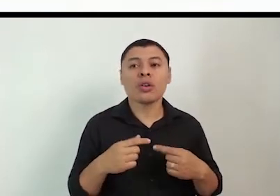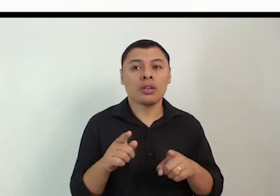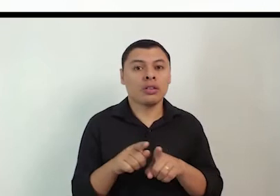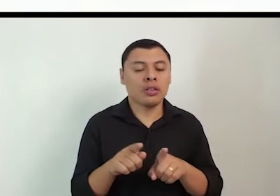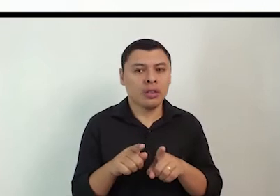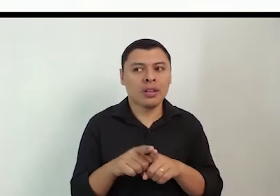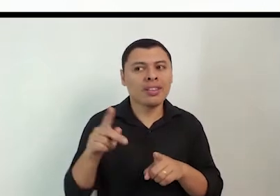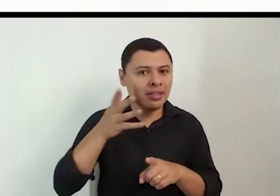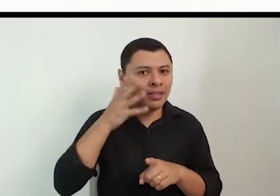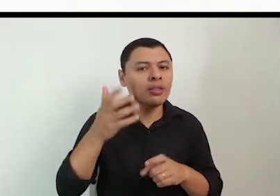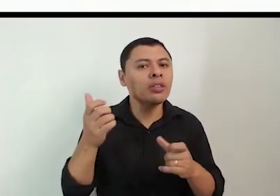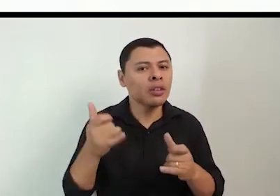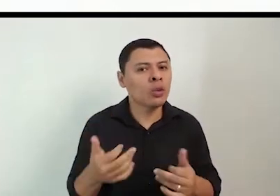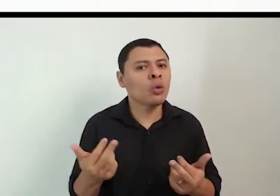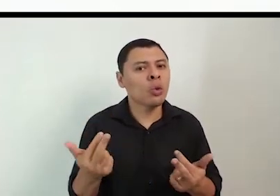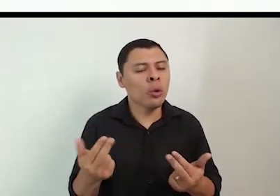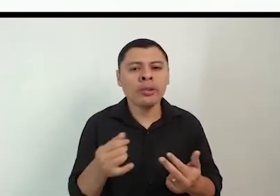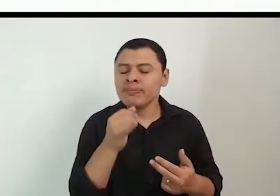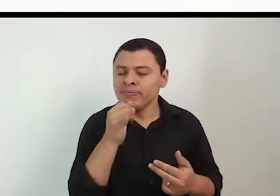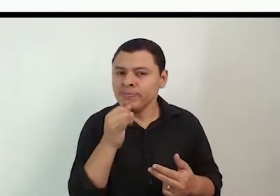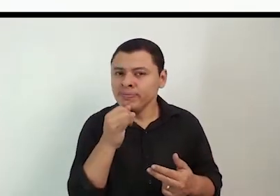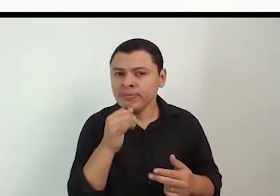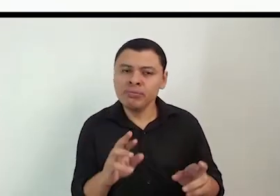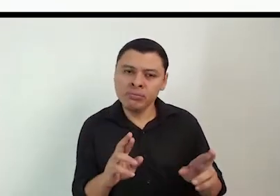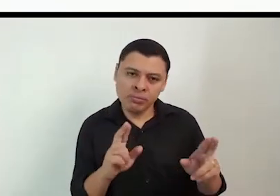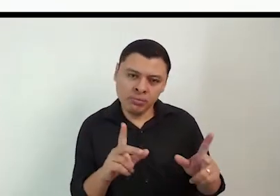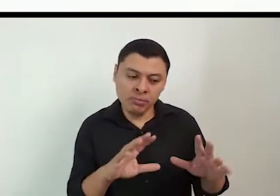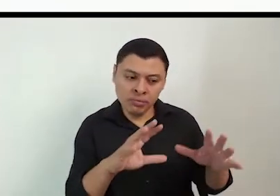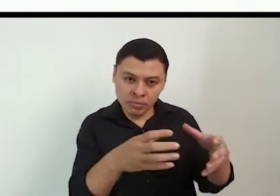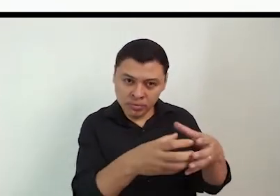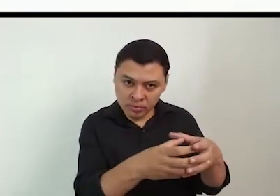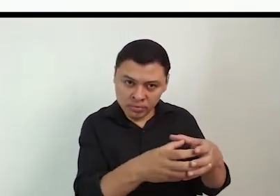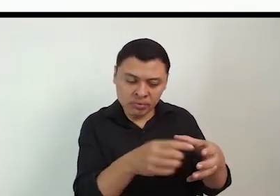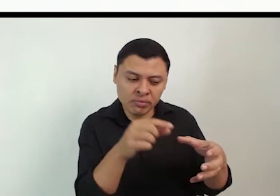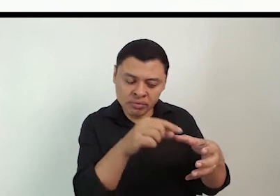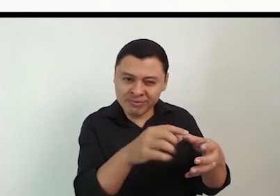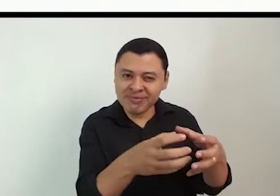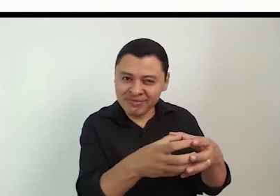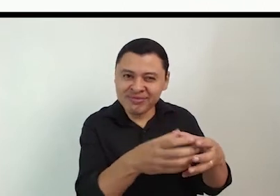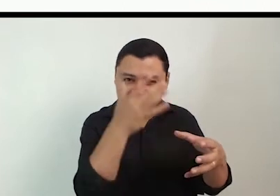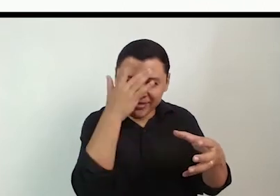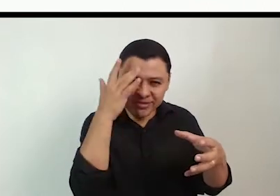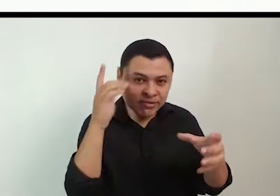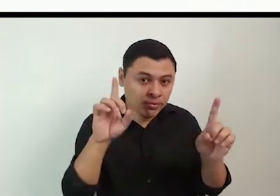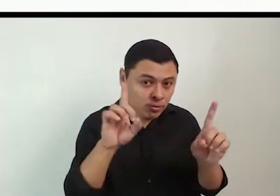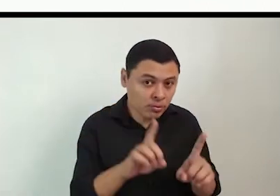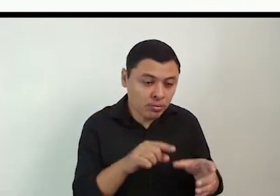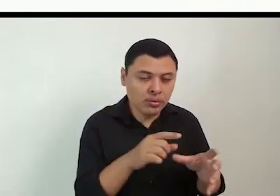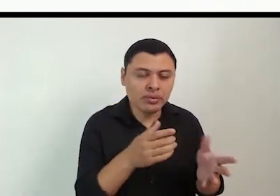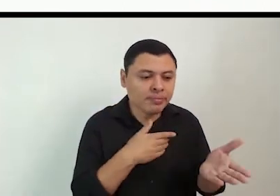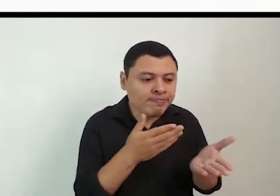é muito diferente você tratar do grupo marginalizado, desse grupo de pessoas com deficiência,